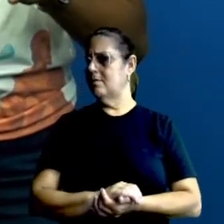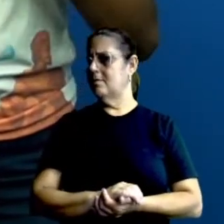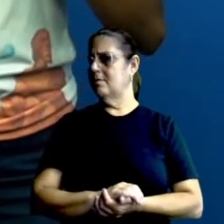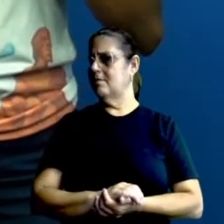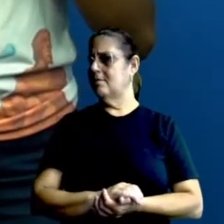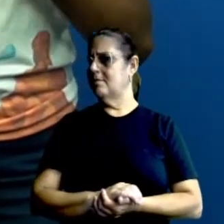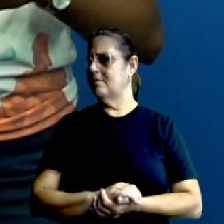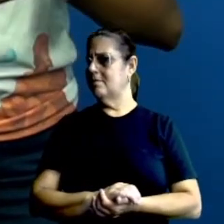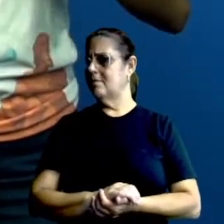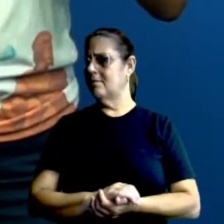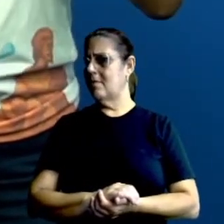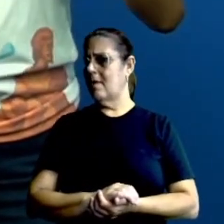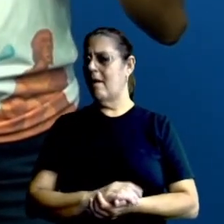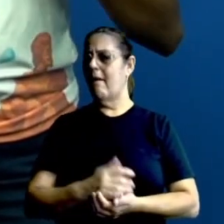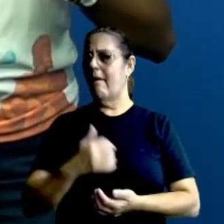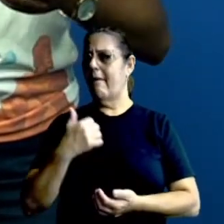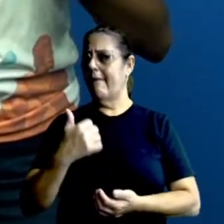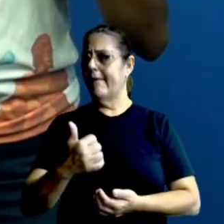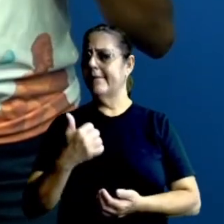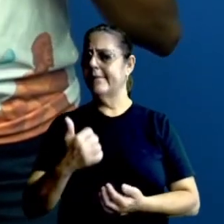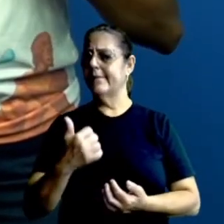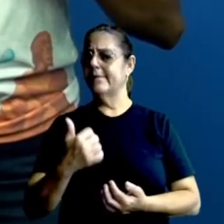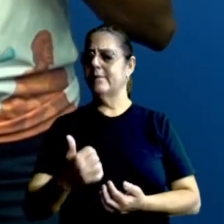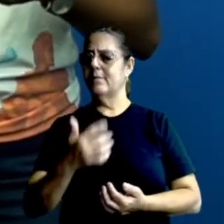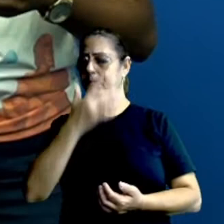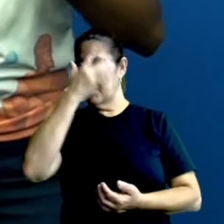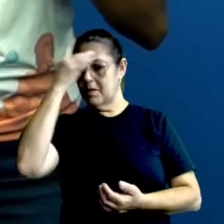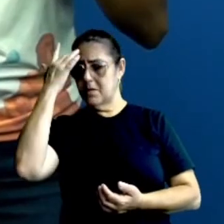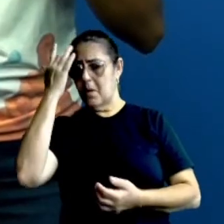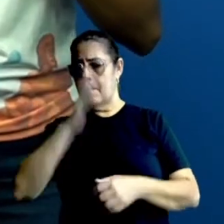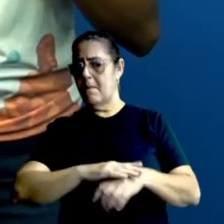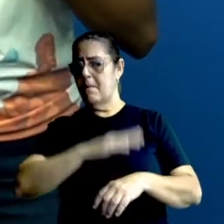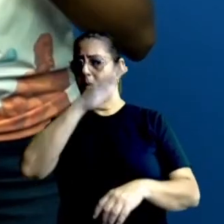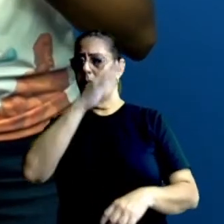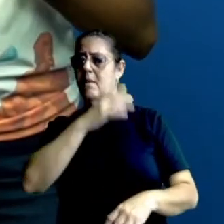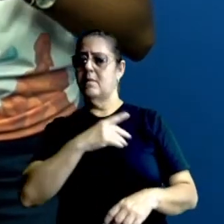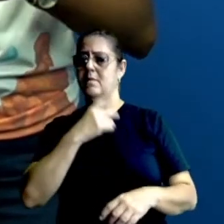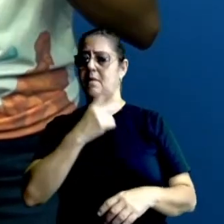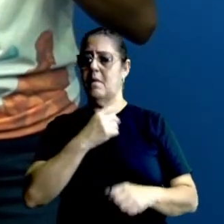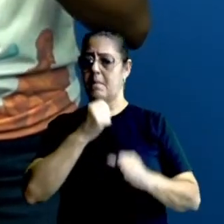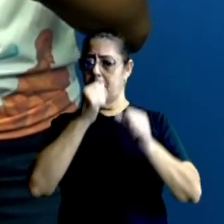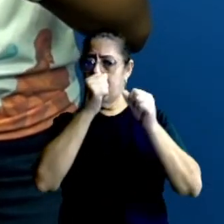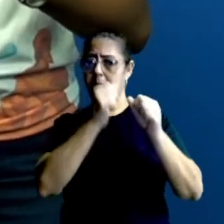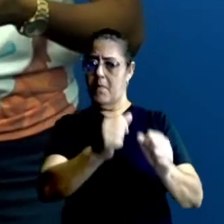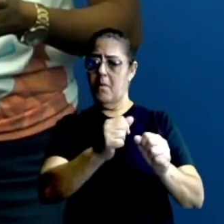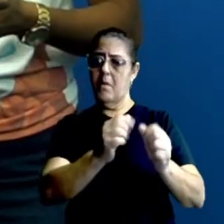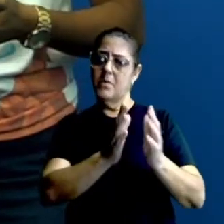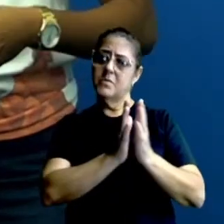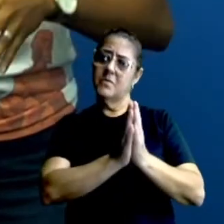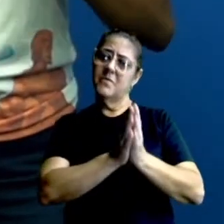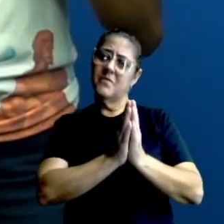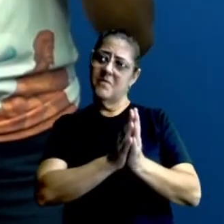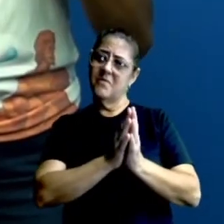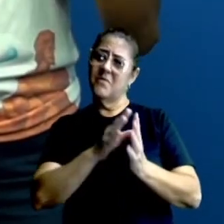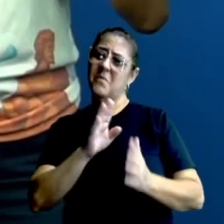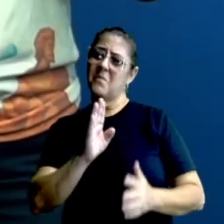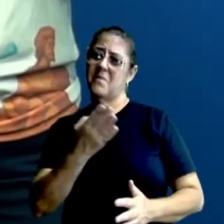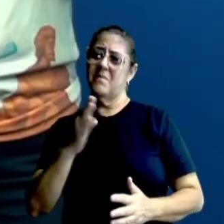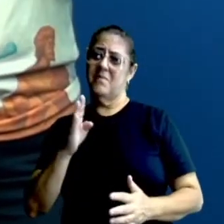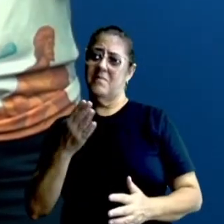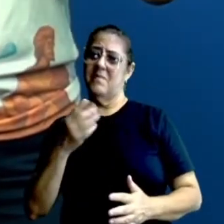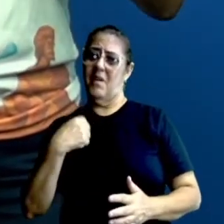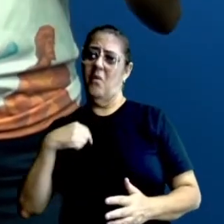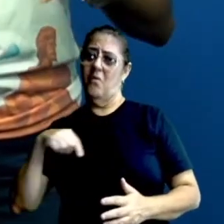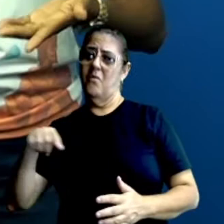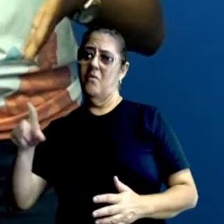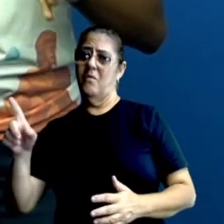Record essa aí é o que o pessoal mais fala Posso ir ao banheiro por favor então Toda